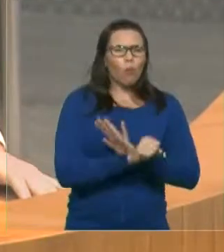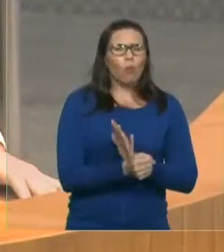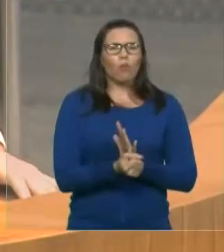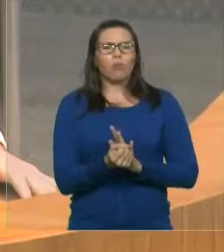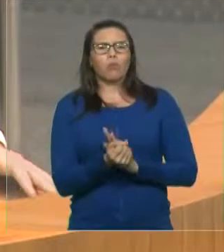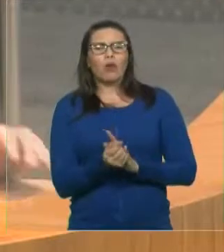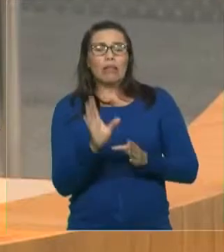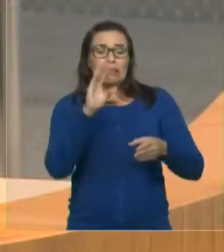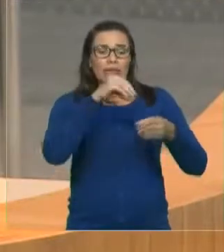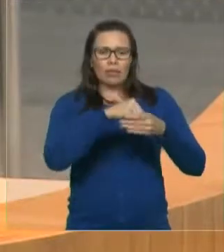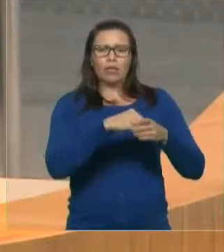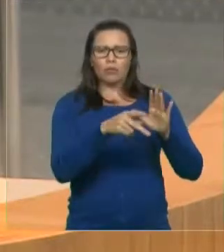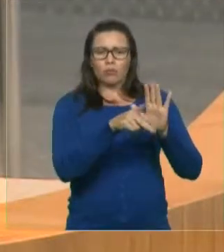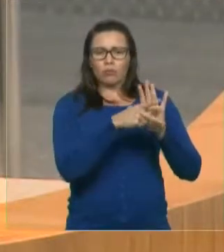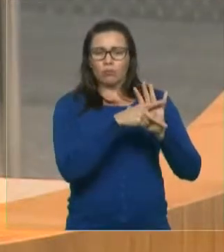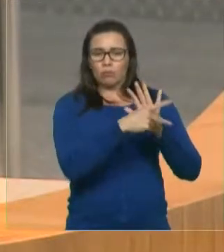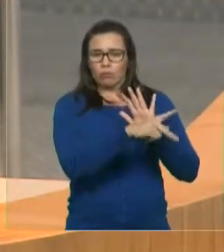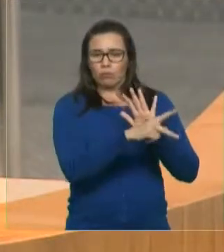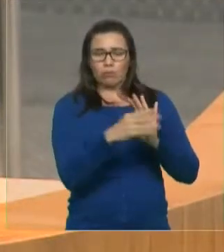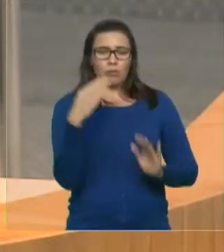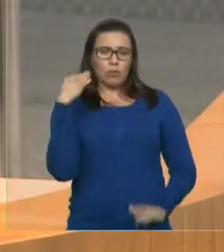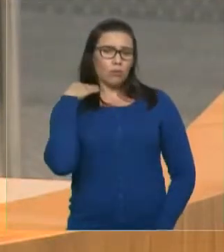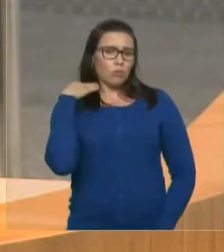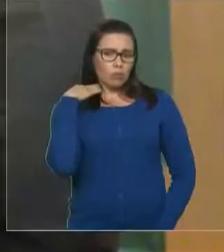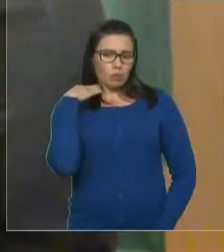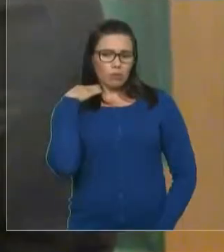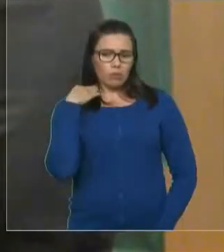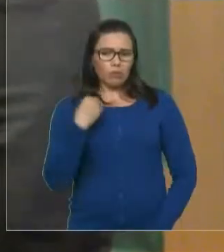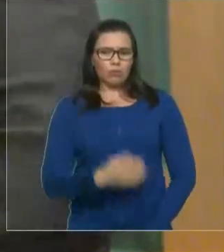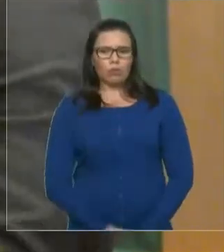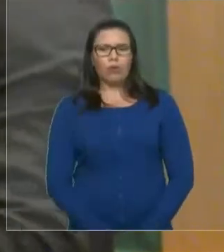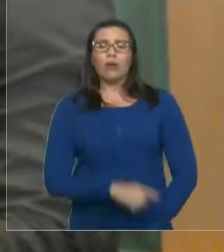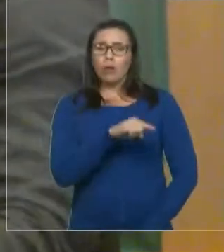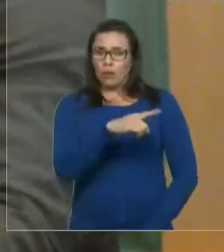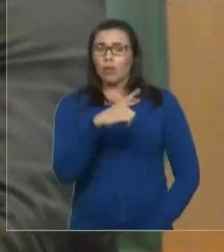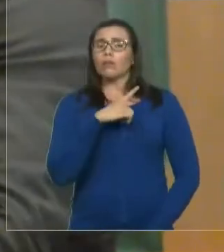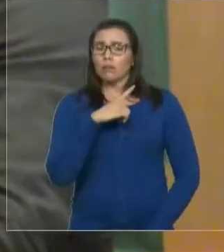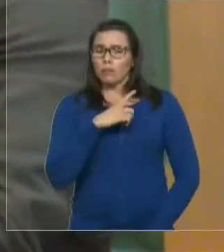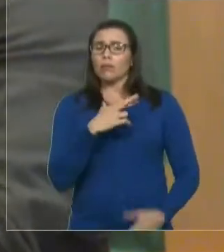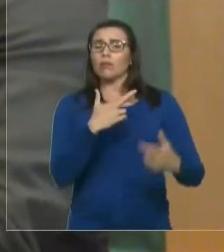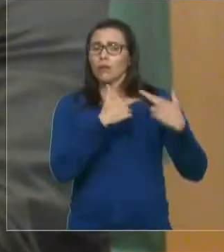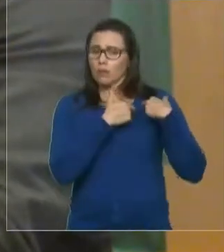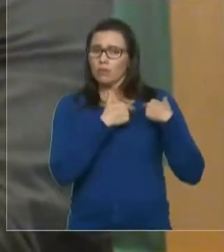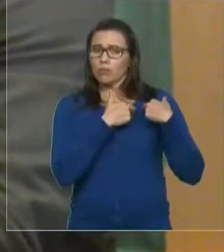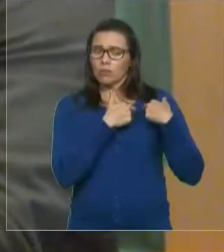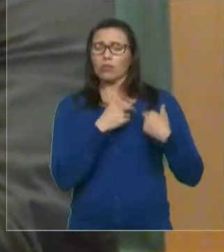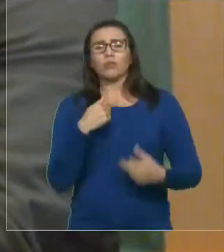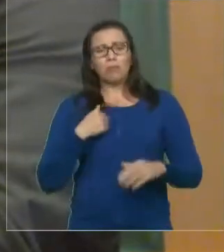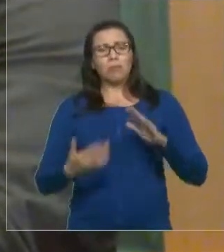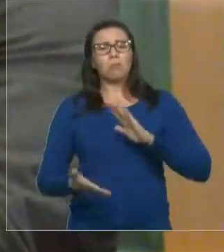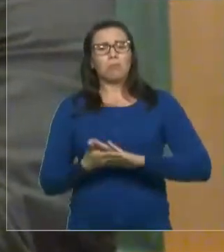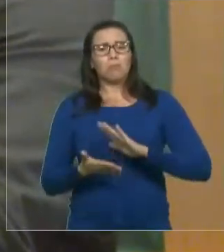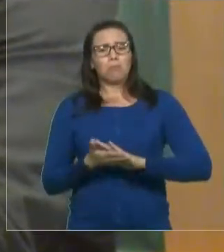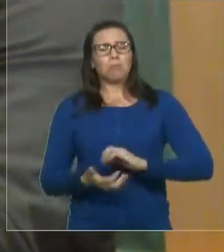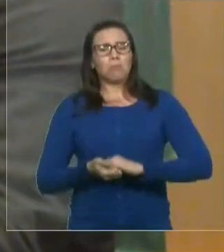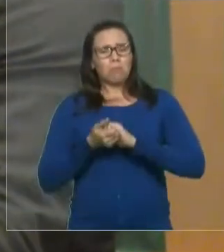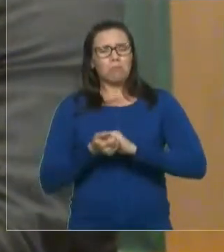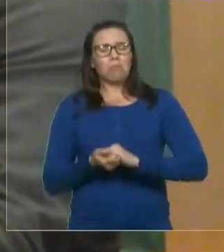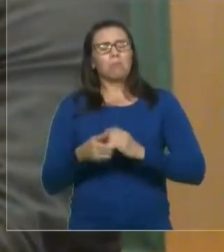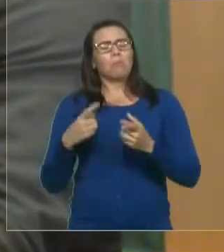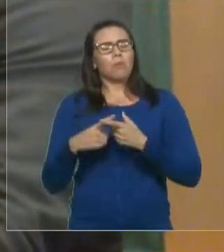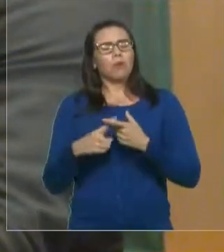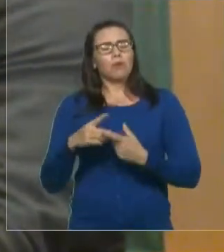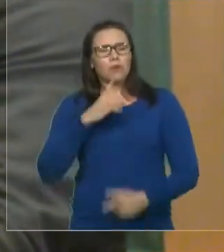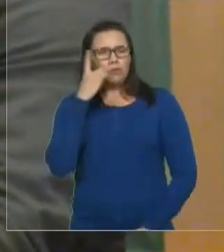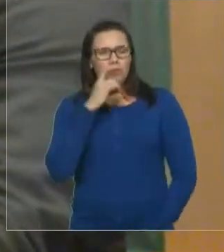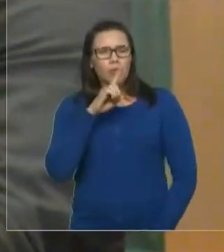prestação desse serviço, seja dano direto ou indireto. Portanto, parabenizo o deputado Zé Inácio por essa